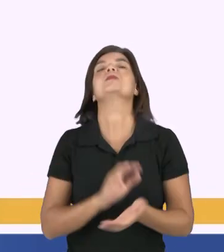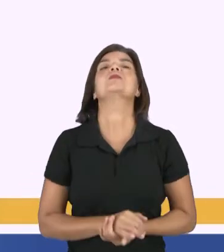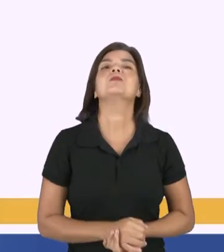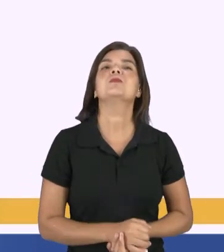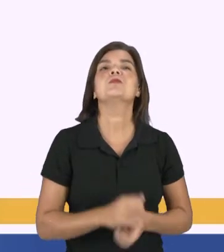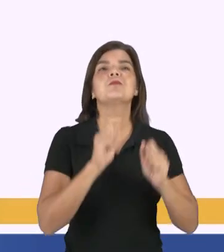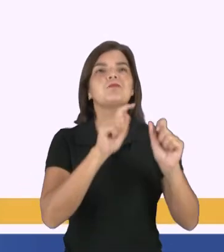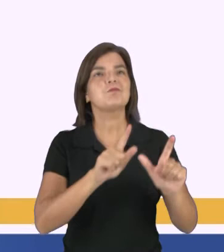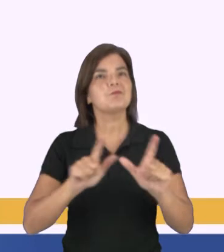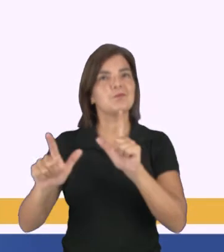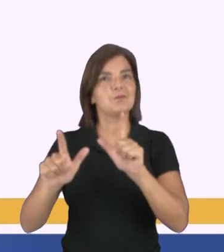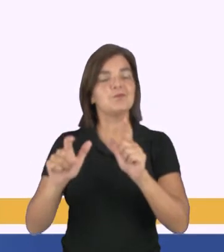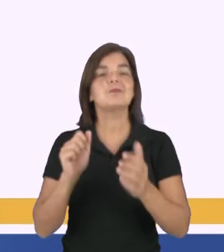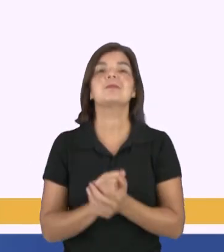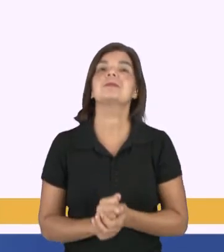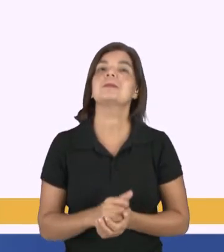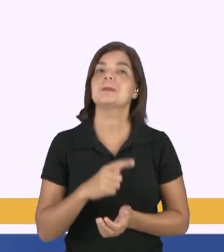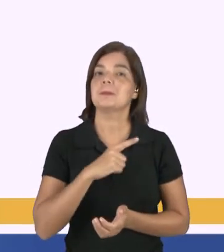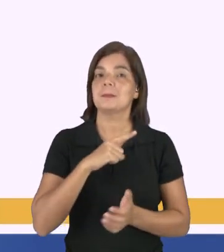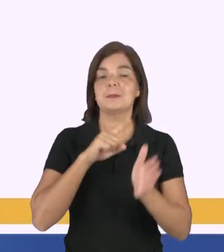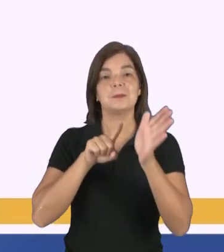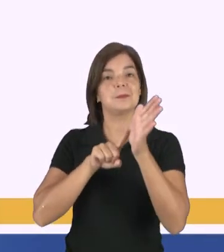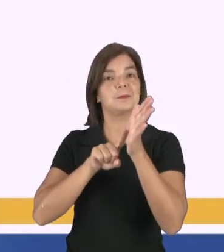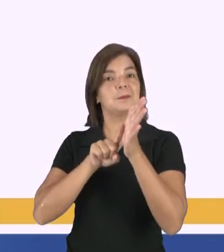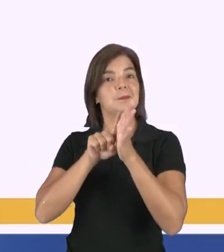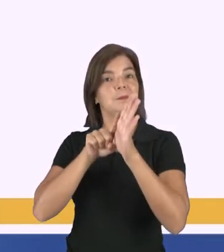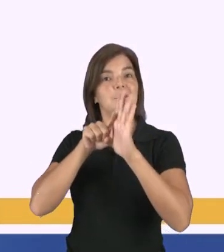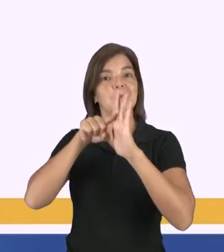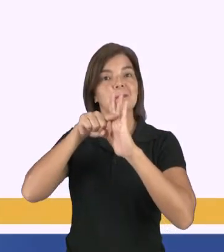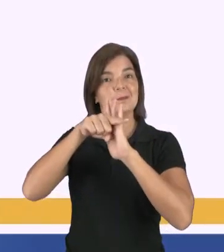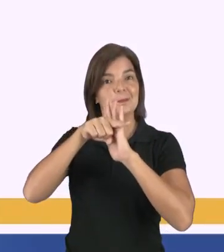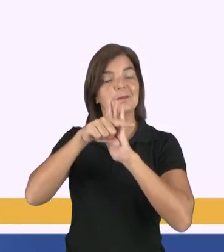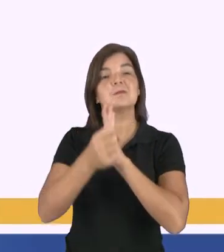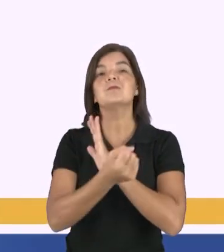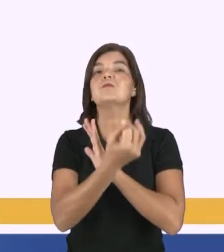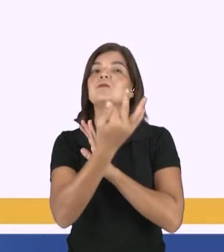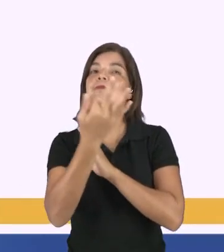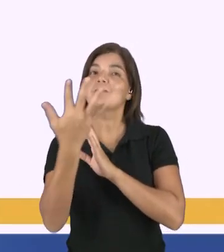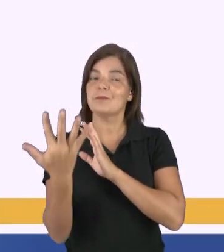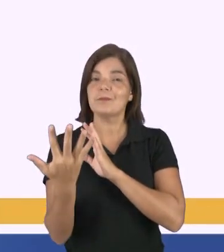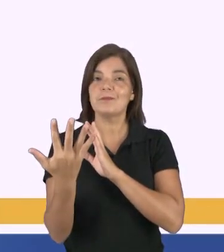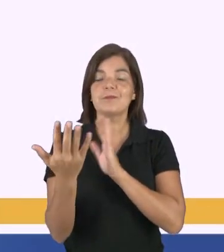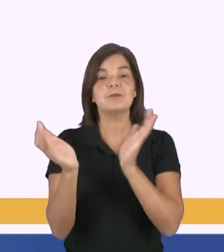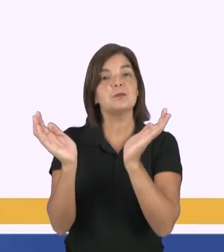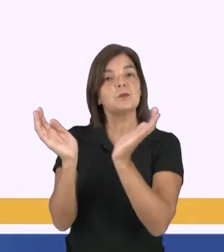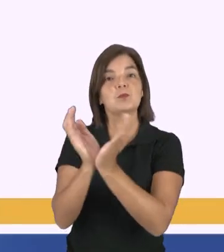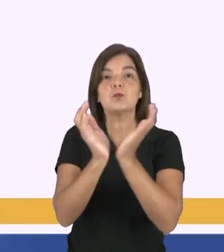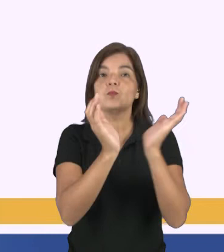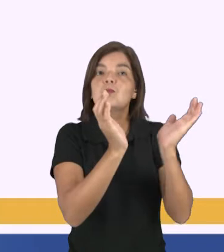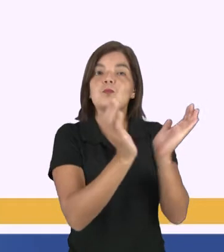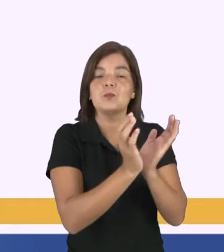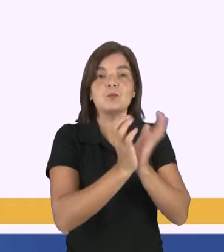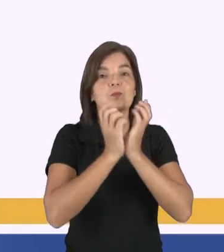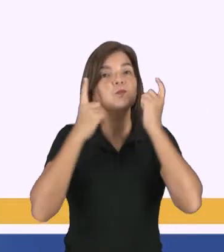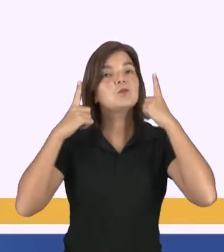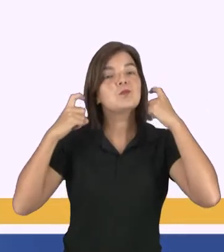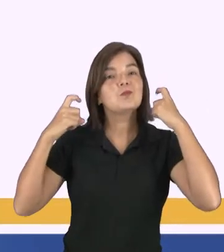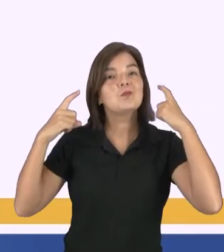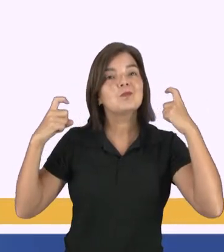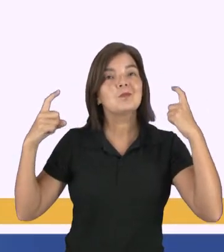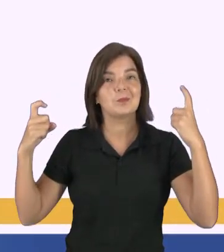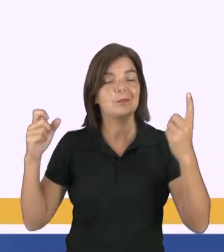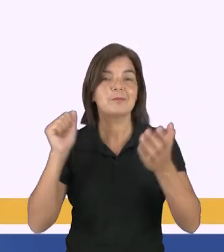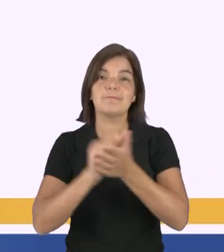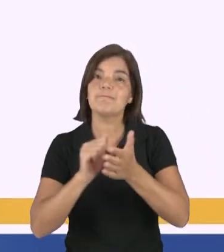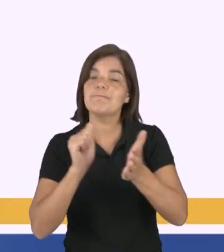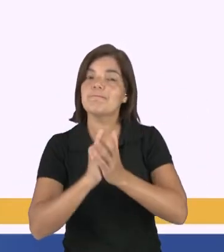nesse slide eu tenho o compasso que é uma forma de dividir quantitativamente em grupos os sonhos